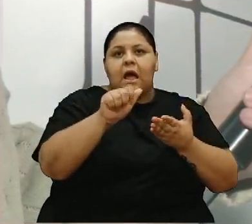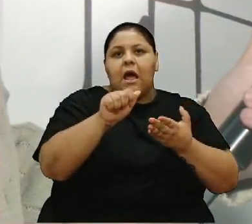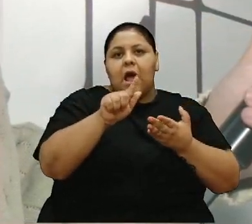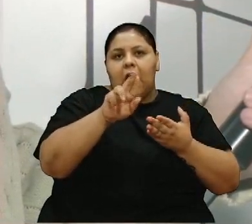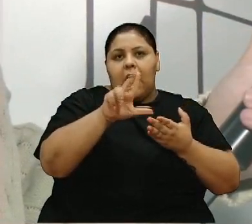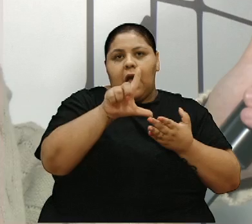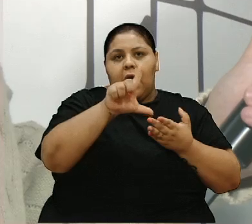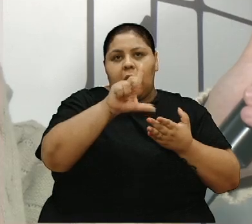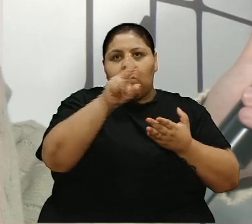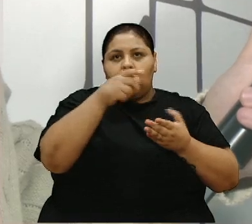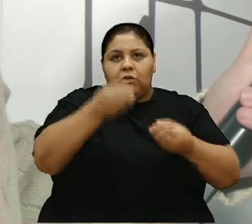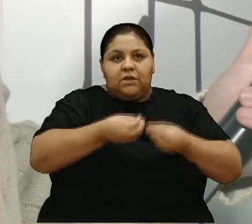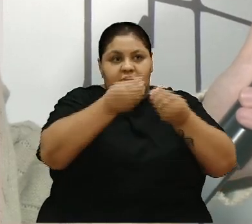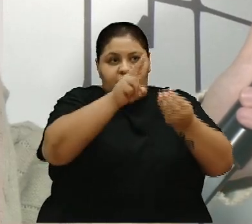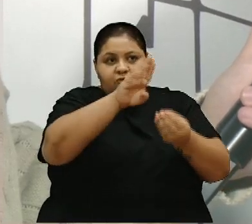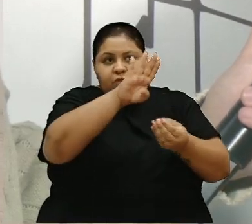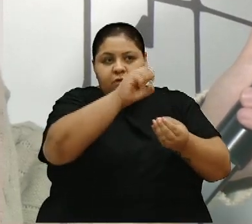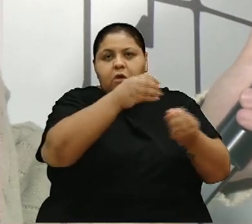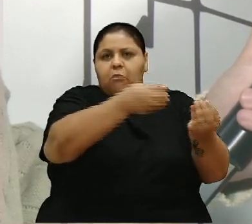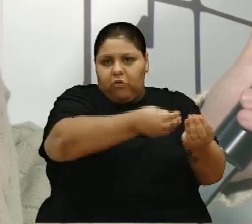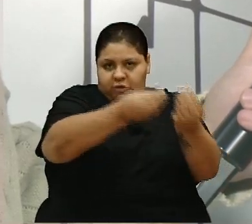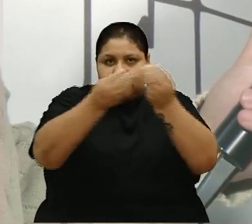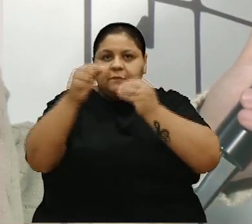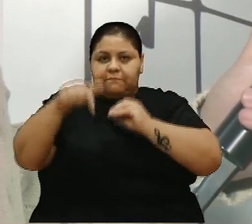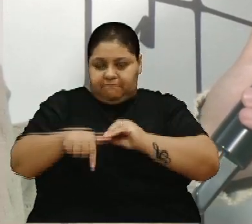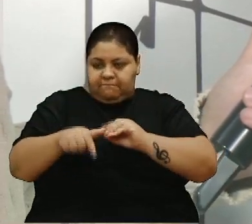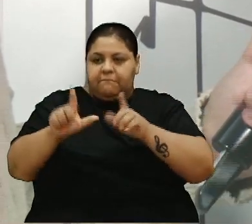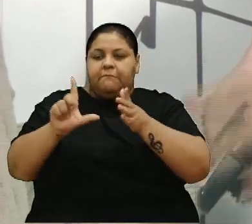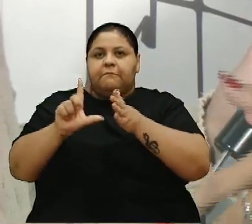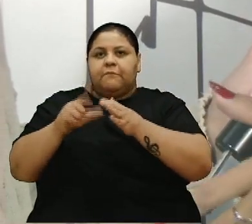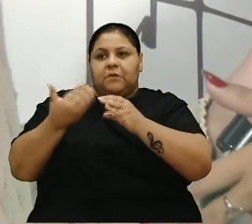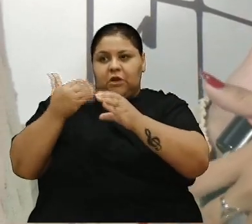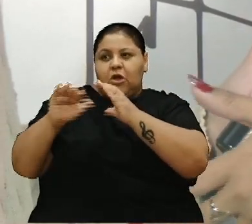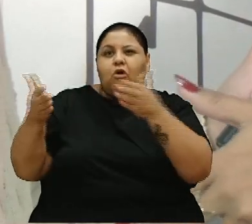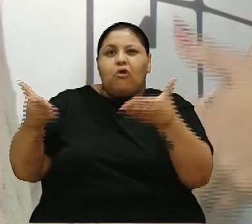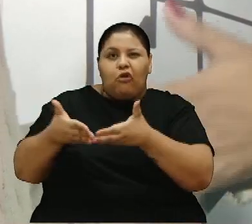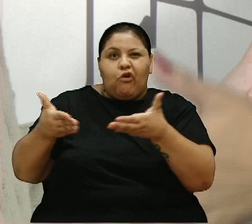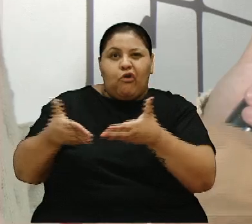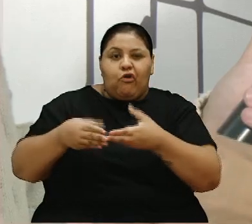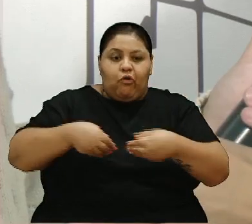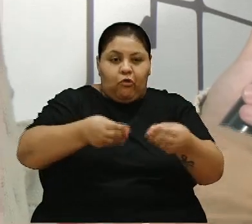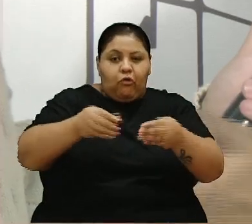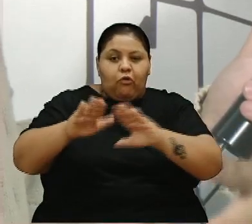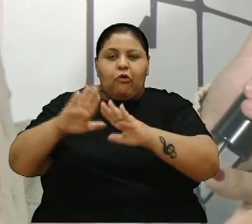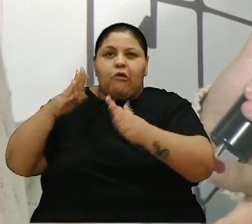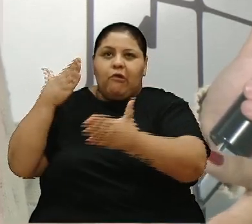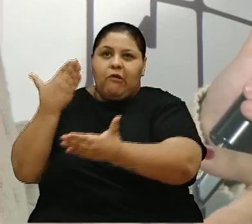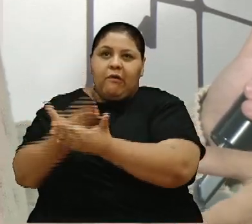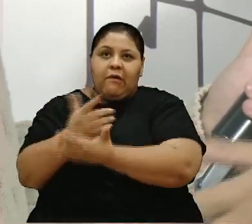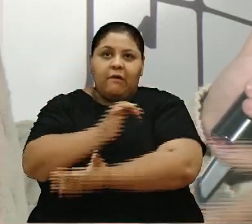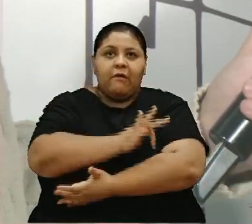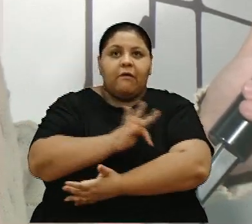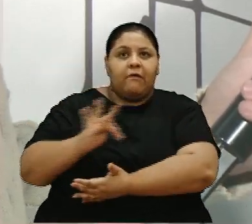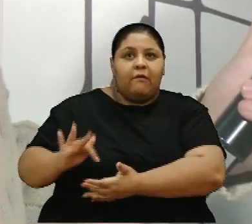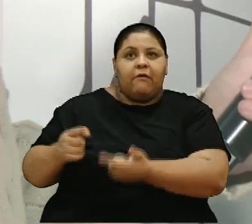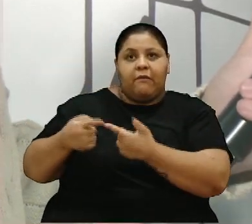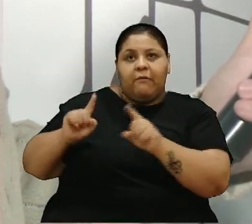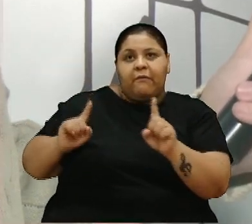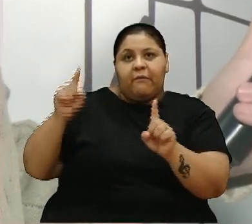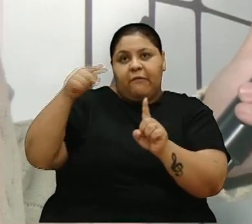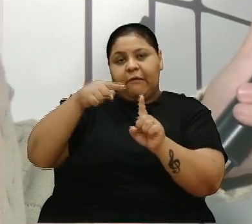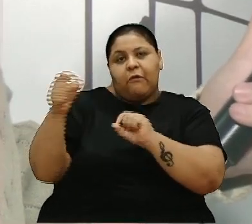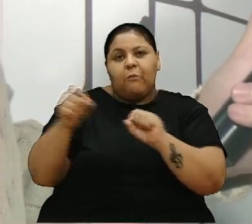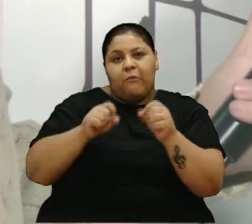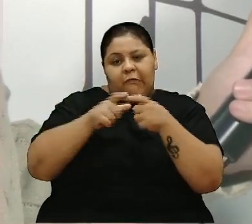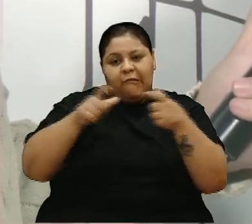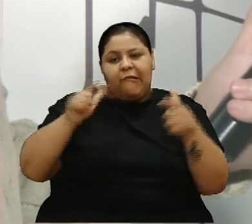UBSs, mas tira a agulha e pode trazer, que a gente vai encaminhar, porque hoje ele está sendo distribuído nas escolas de Farroupilha, mas a intenção é que ele possa ser